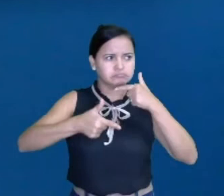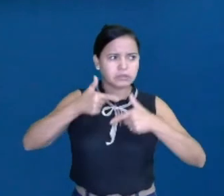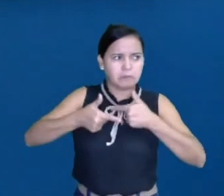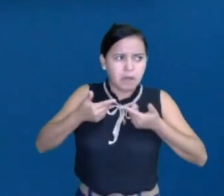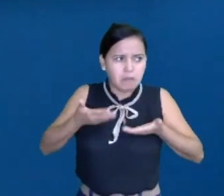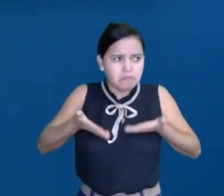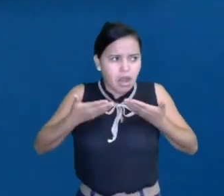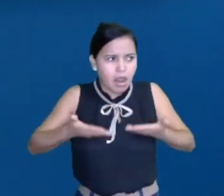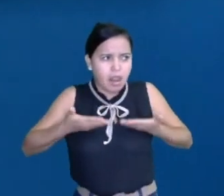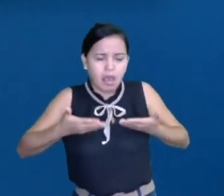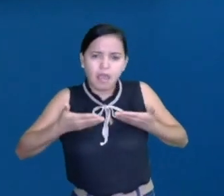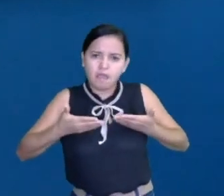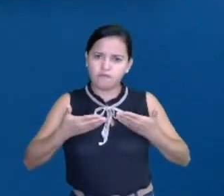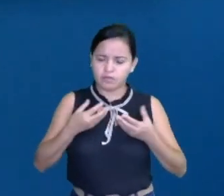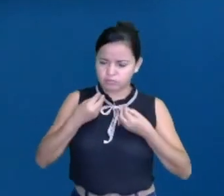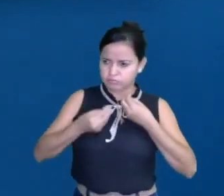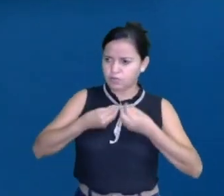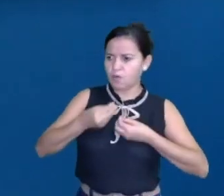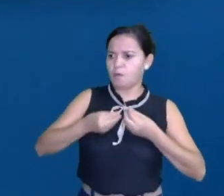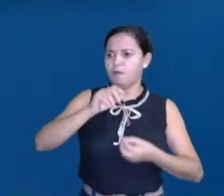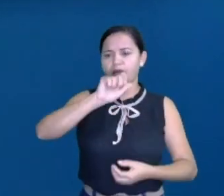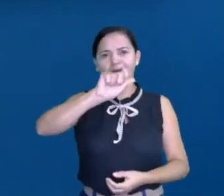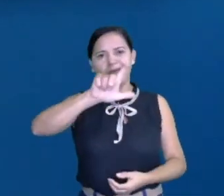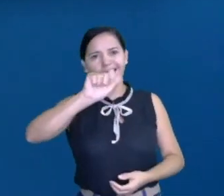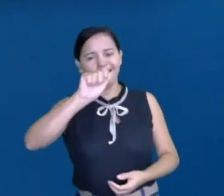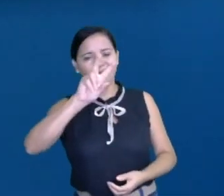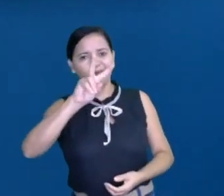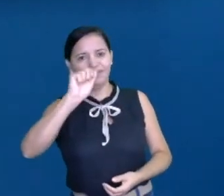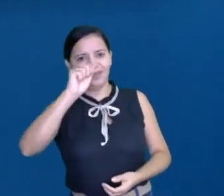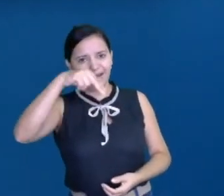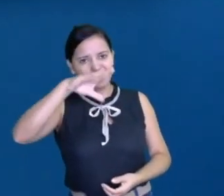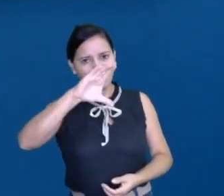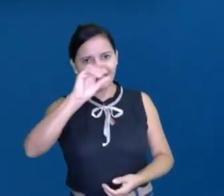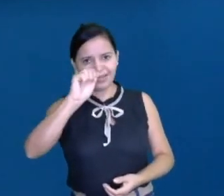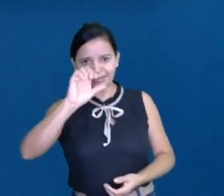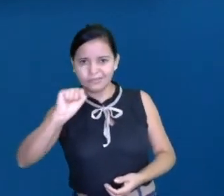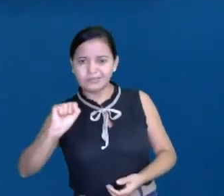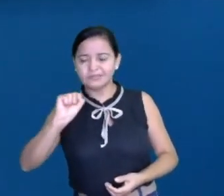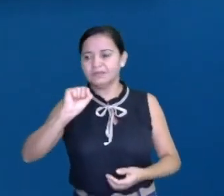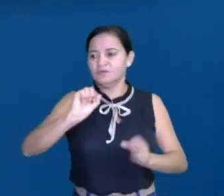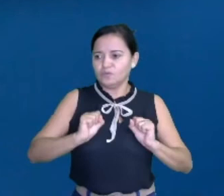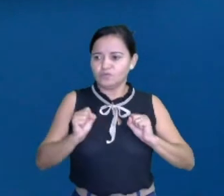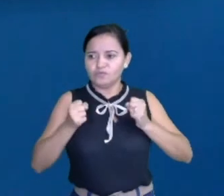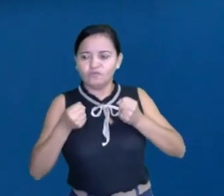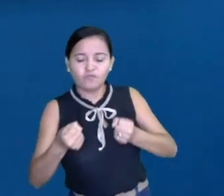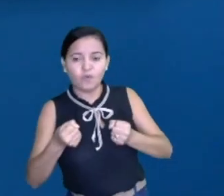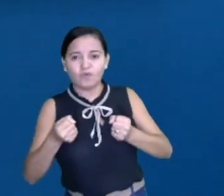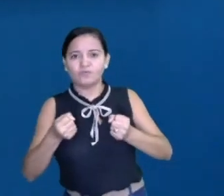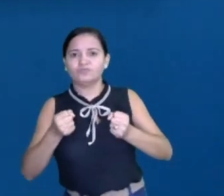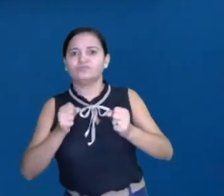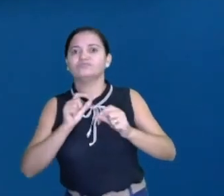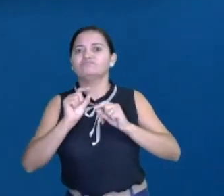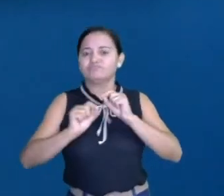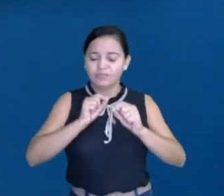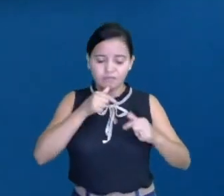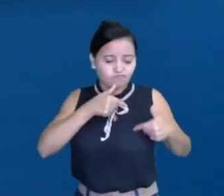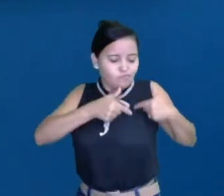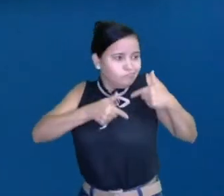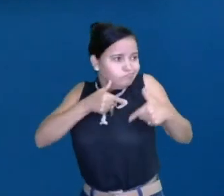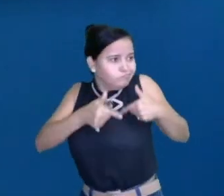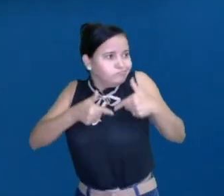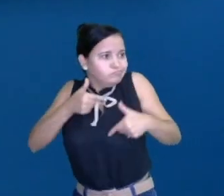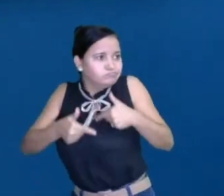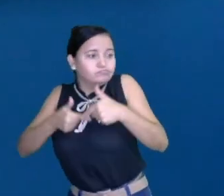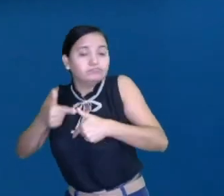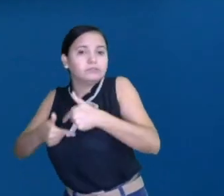algo maior. Então as alavancas servem para realizar um trabalho com um esforço menor, realizando menos força, realizar um trabalho